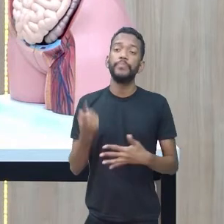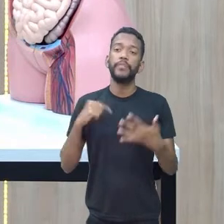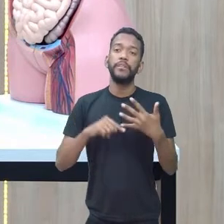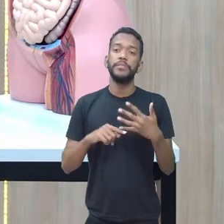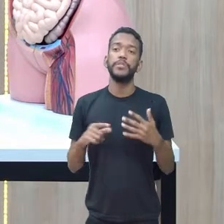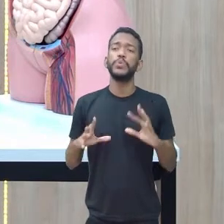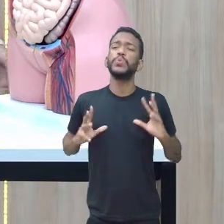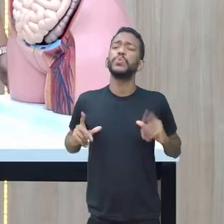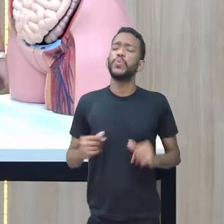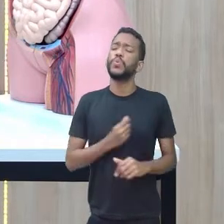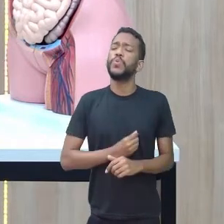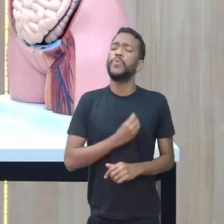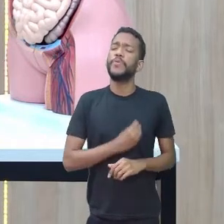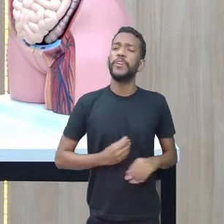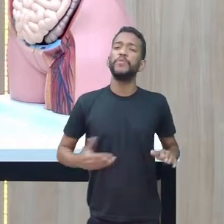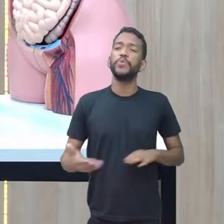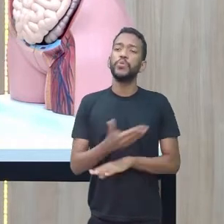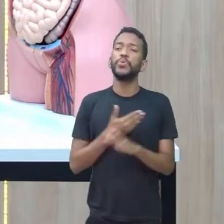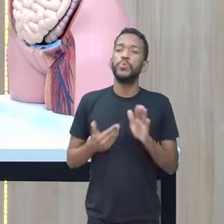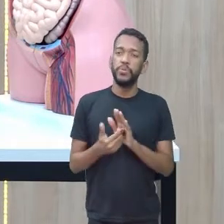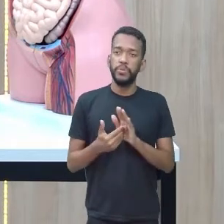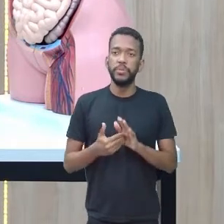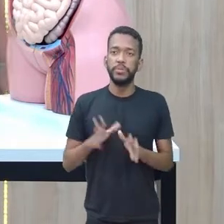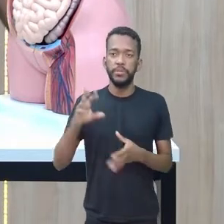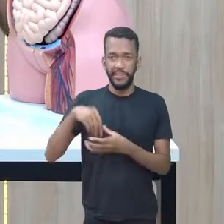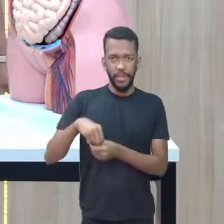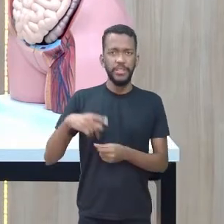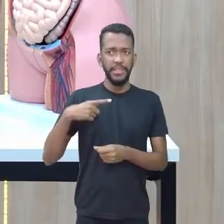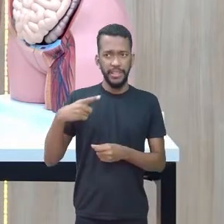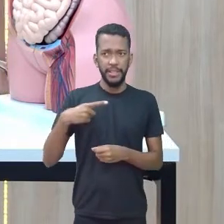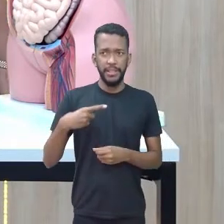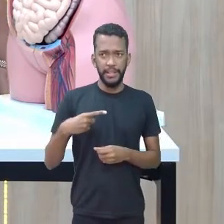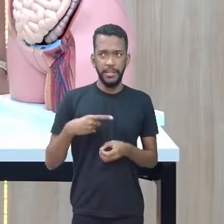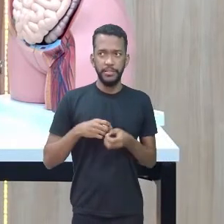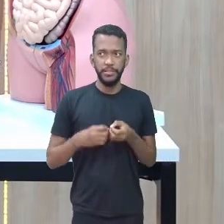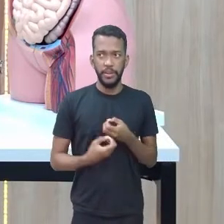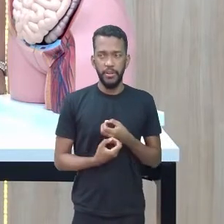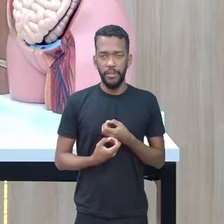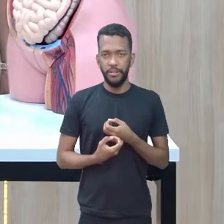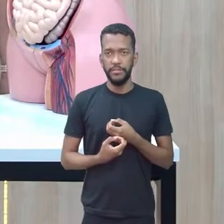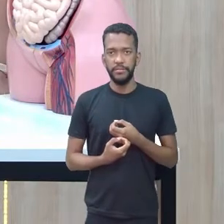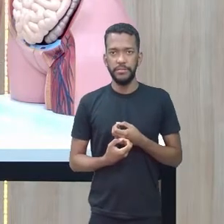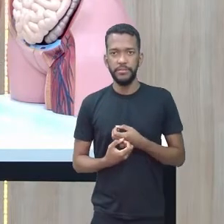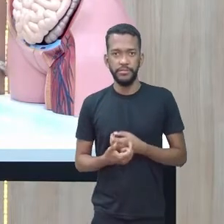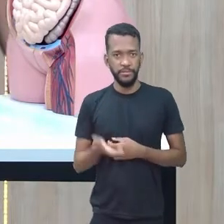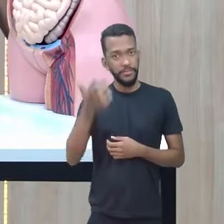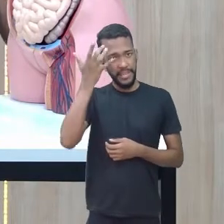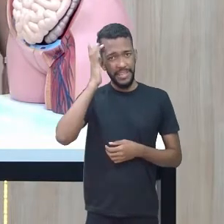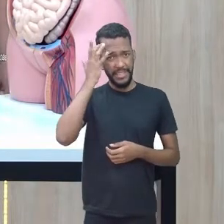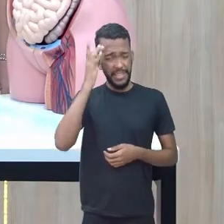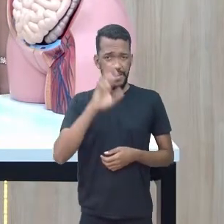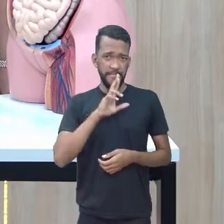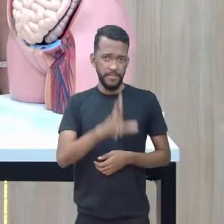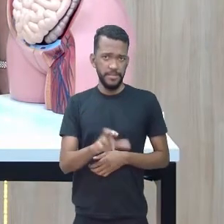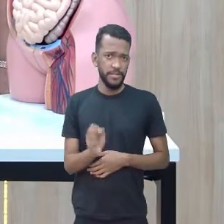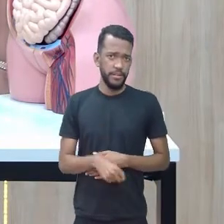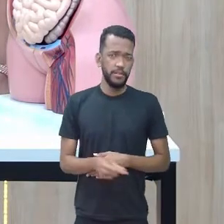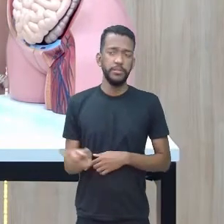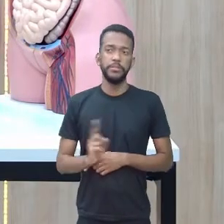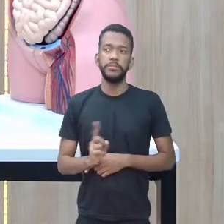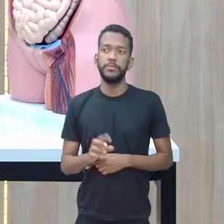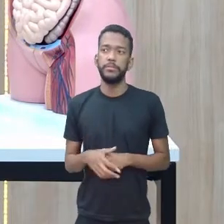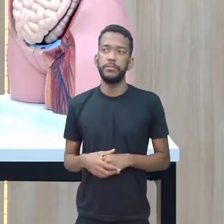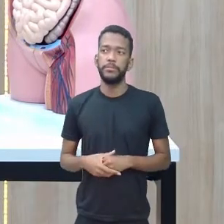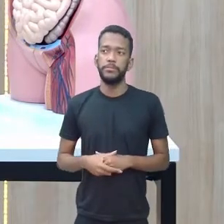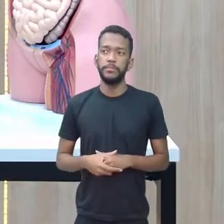nem todo organismo vivo é formado por célula. Será que vocês estão conseguindo responder? Que